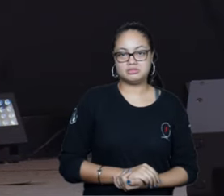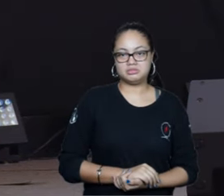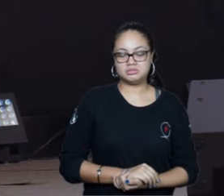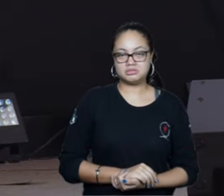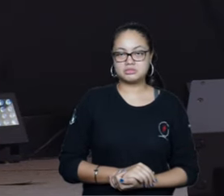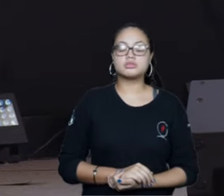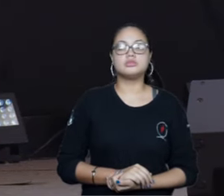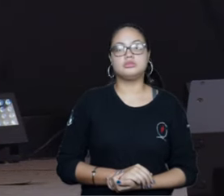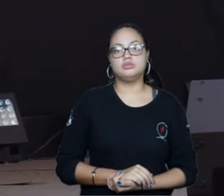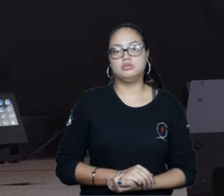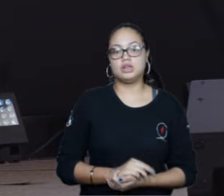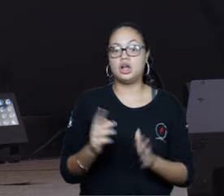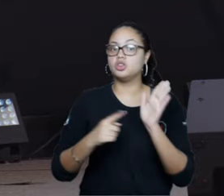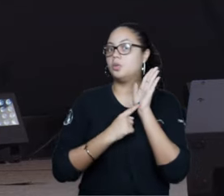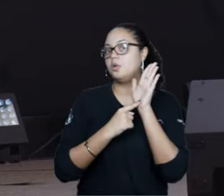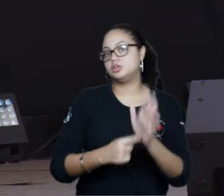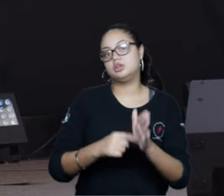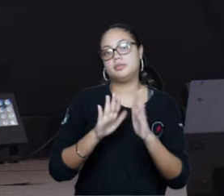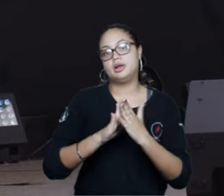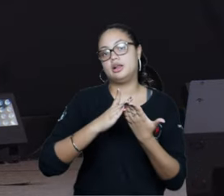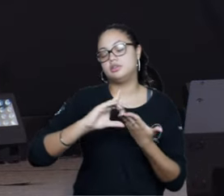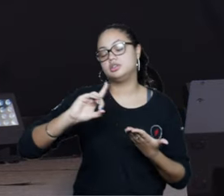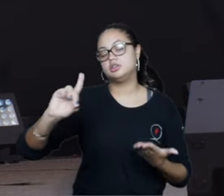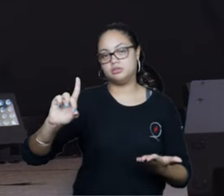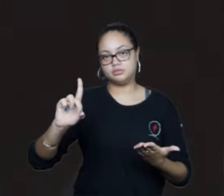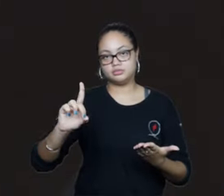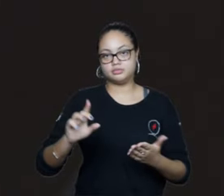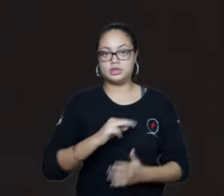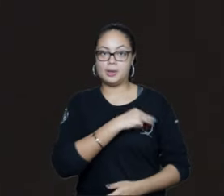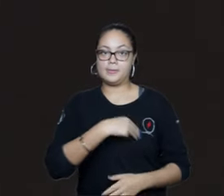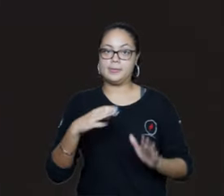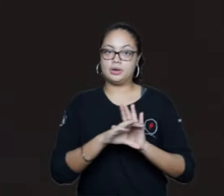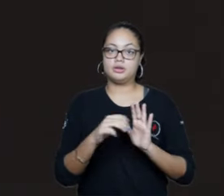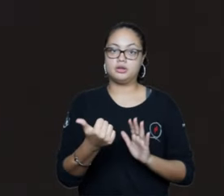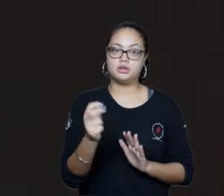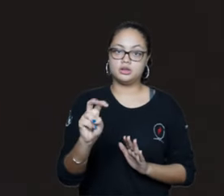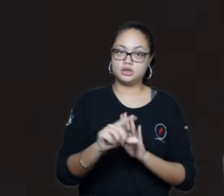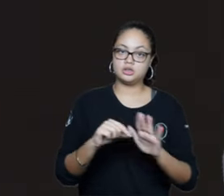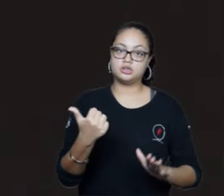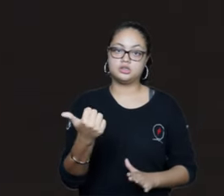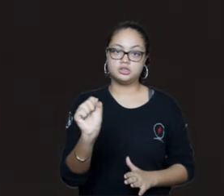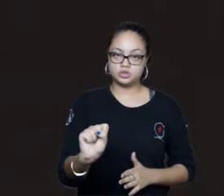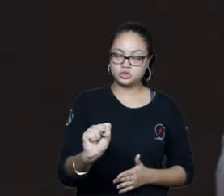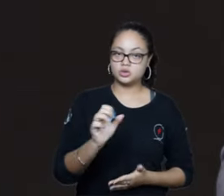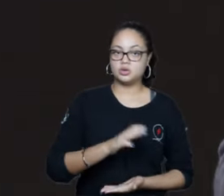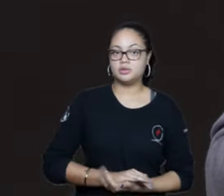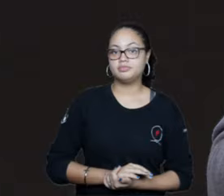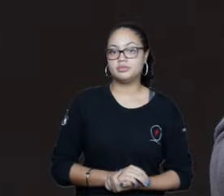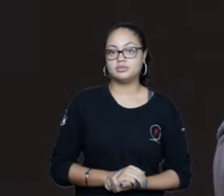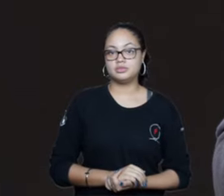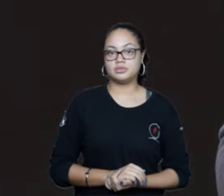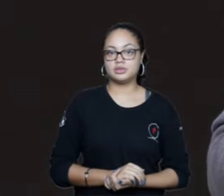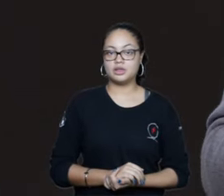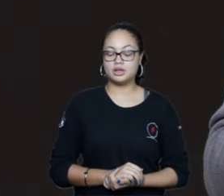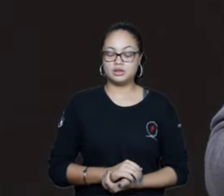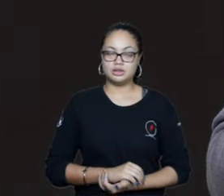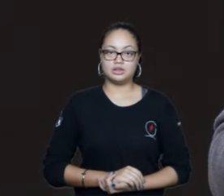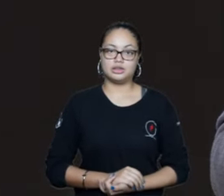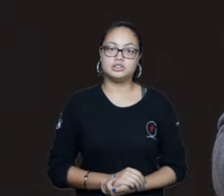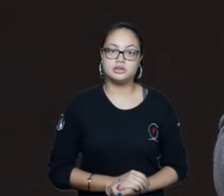olha aqui ó tô mostrando aqui a Bíblia para você Mateus 15:18 diz que o que sai da